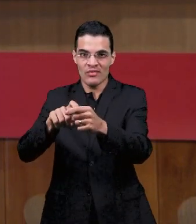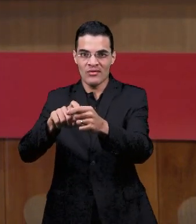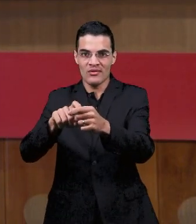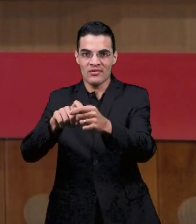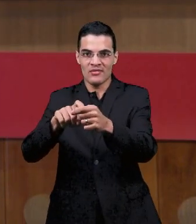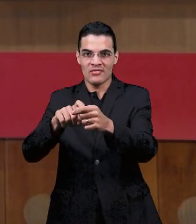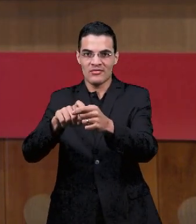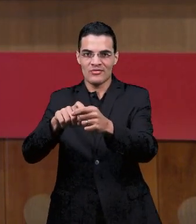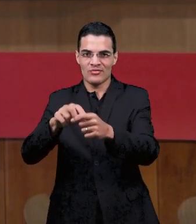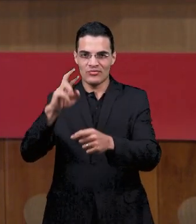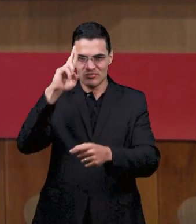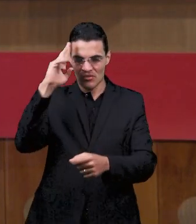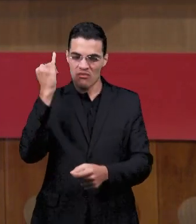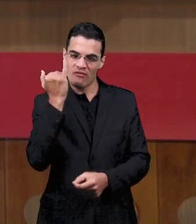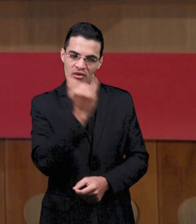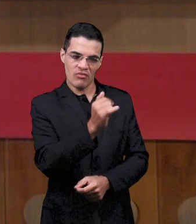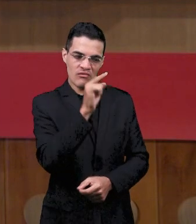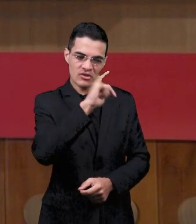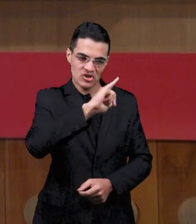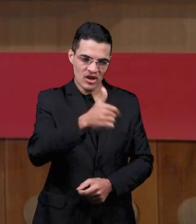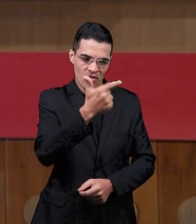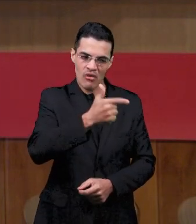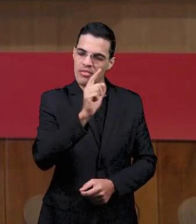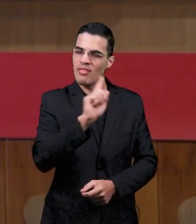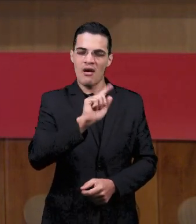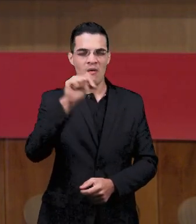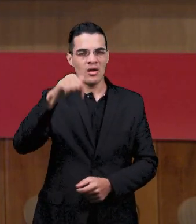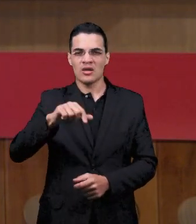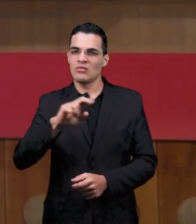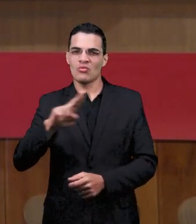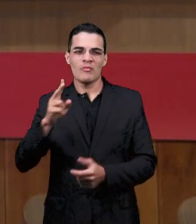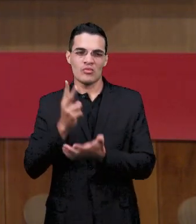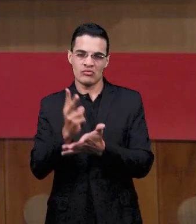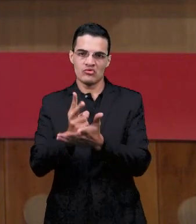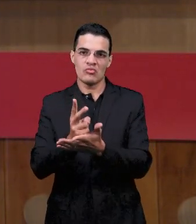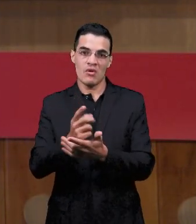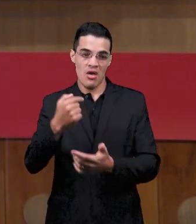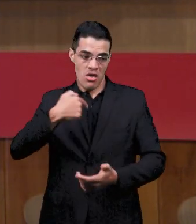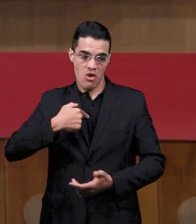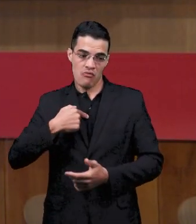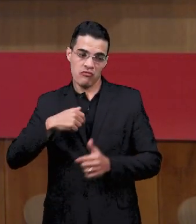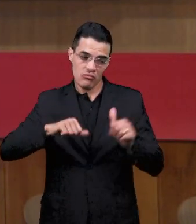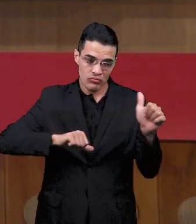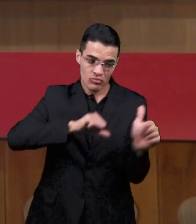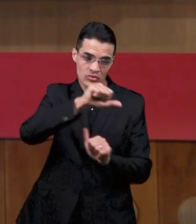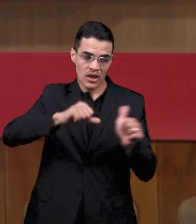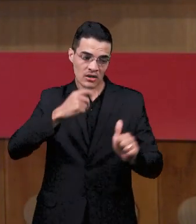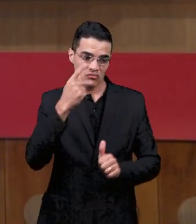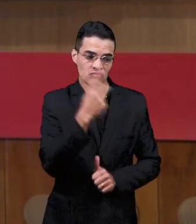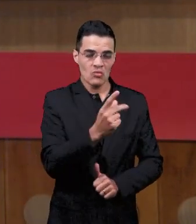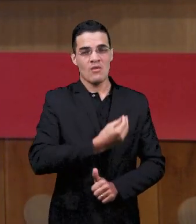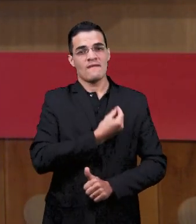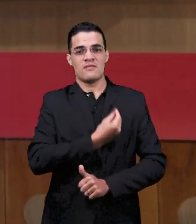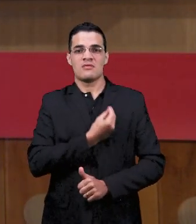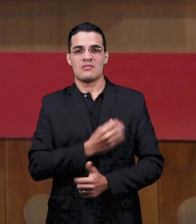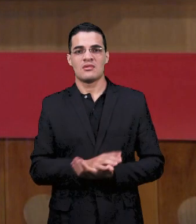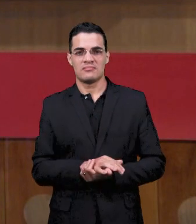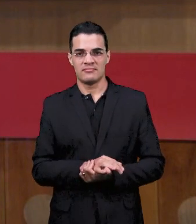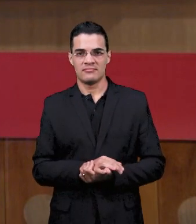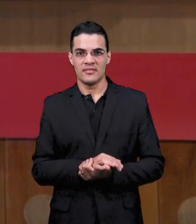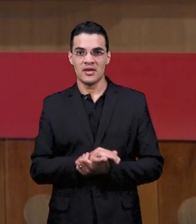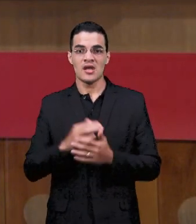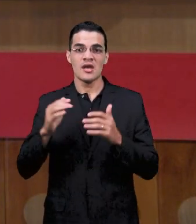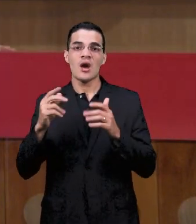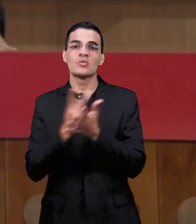Hoje eu vou mudar o seu coração. E o anjo tocou nele e ele foi abençoado. E depois daquele